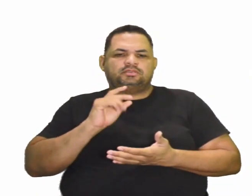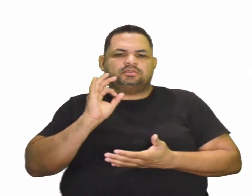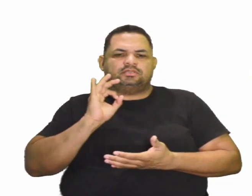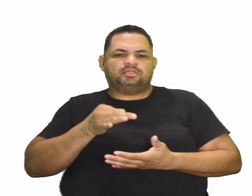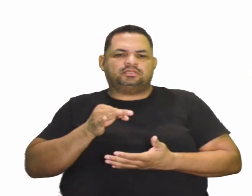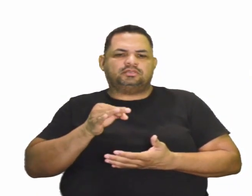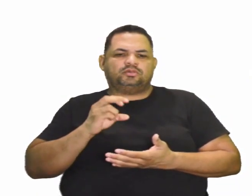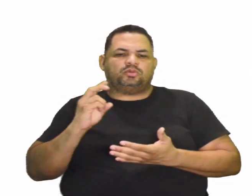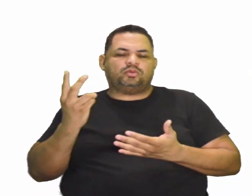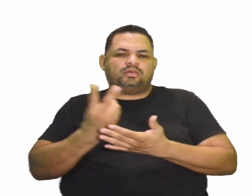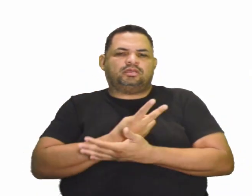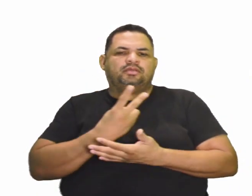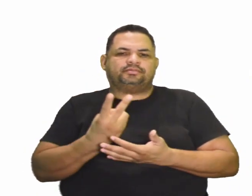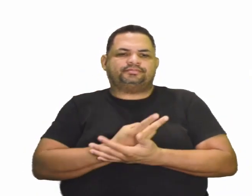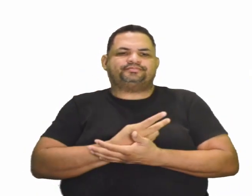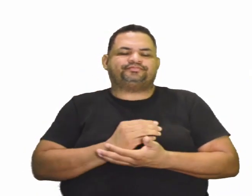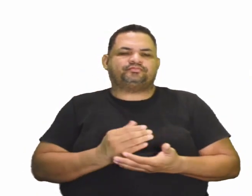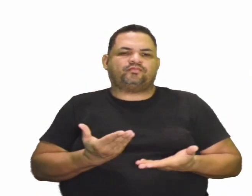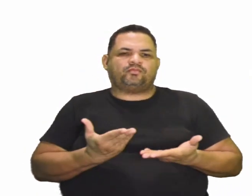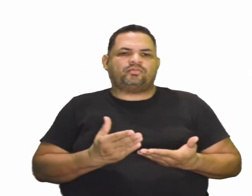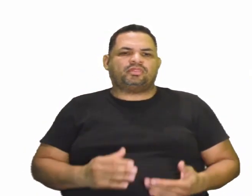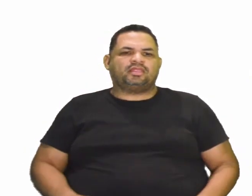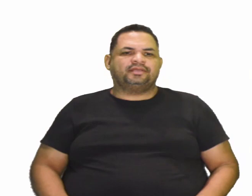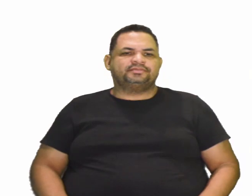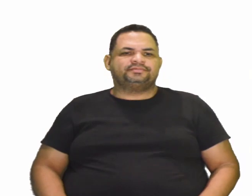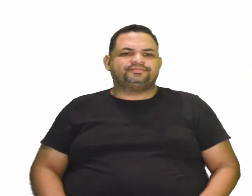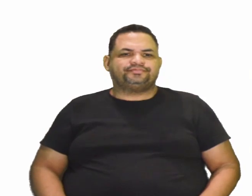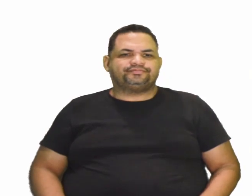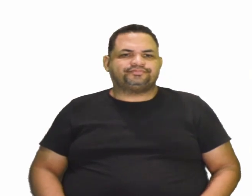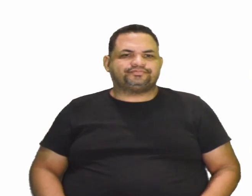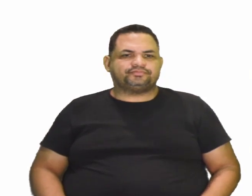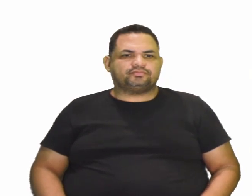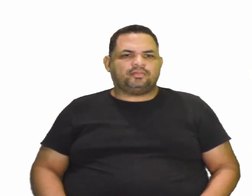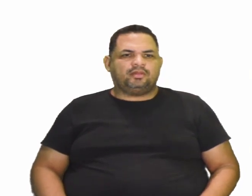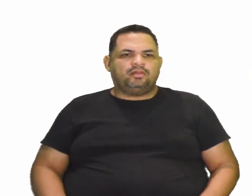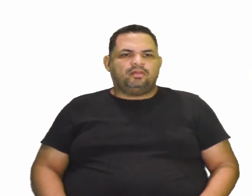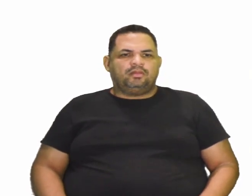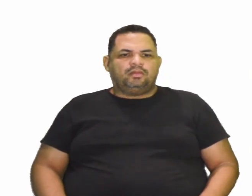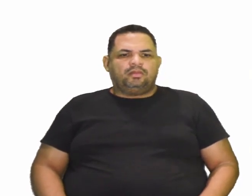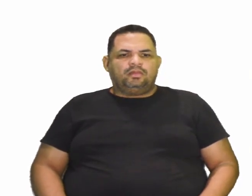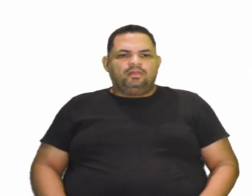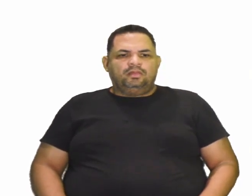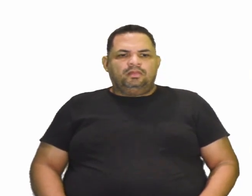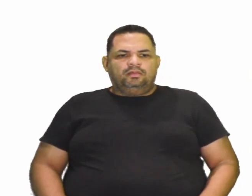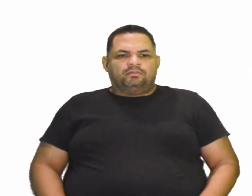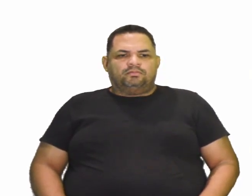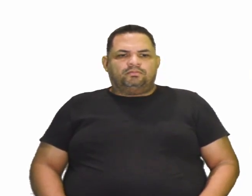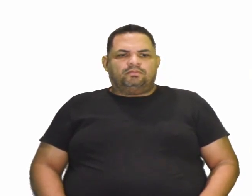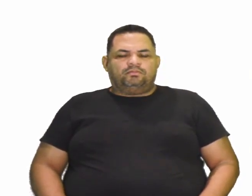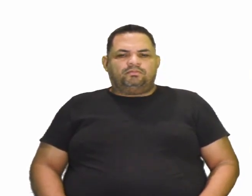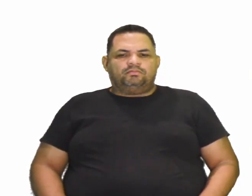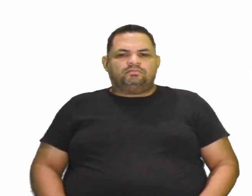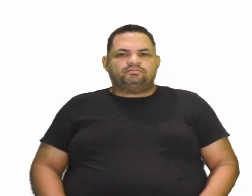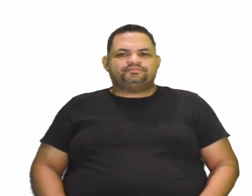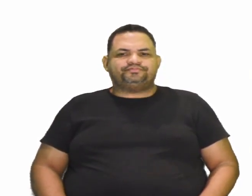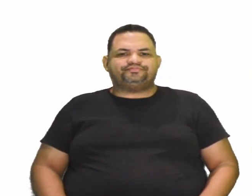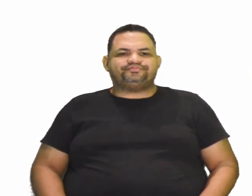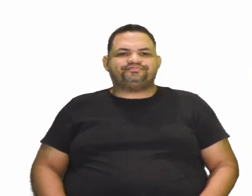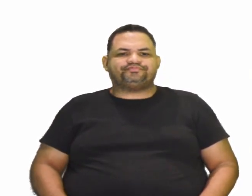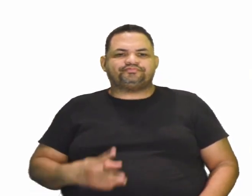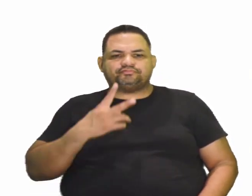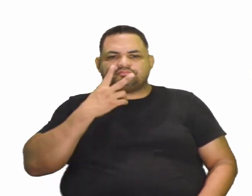essa deusa, né, segundo o pintor, né, o artista, ela é mais humanizada?